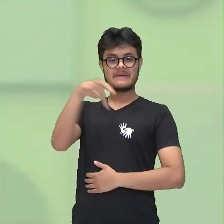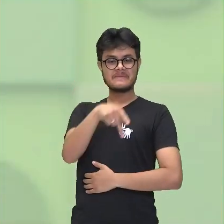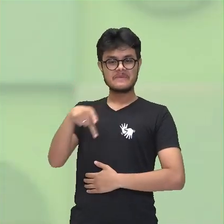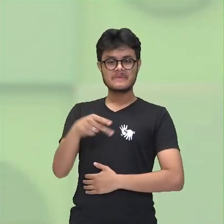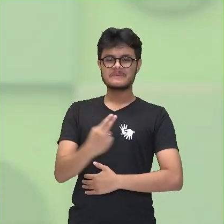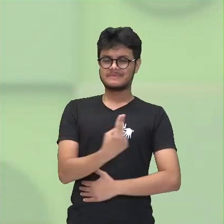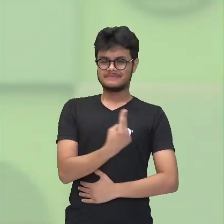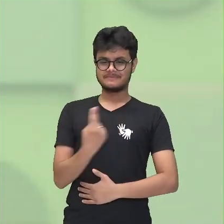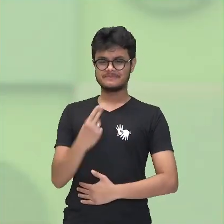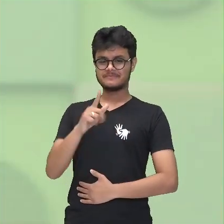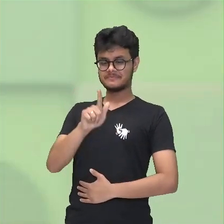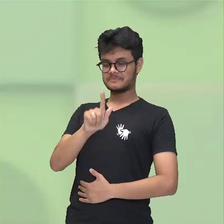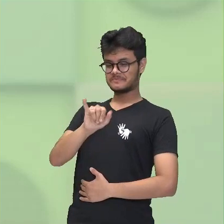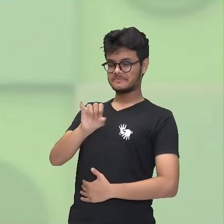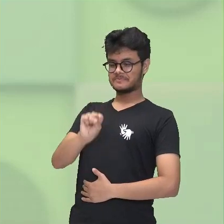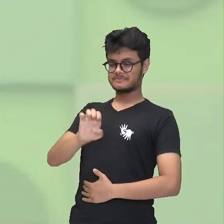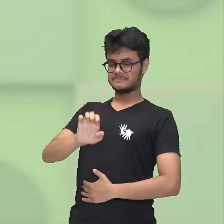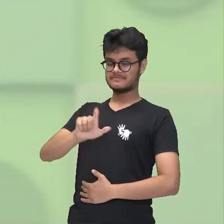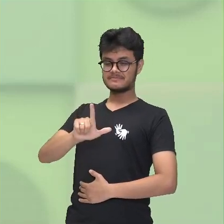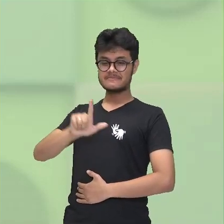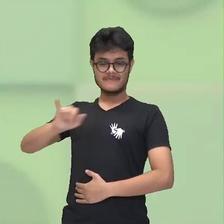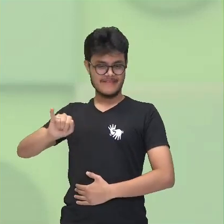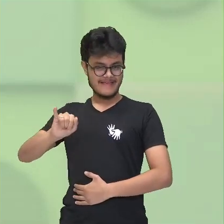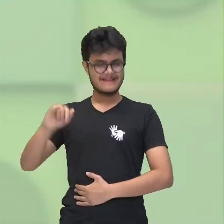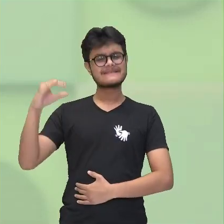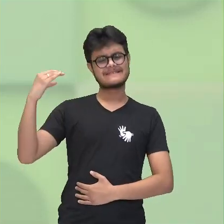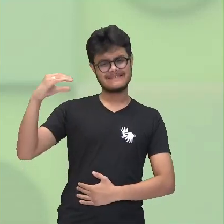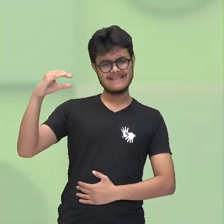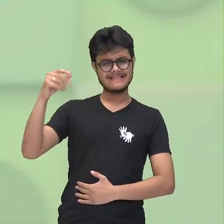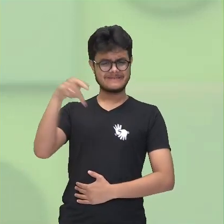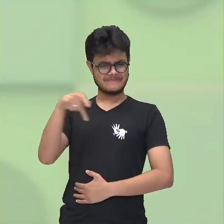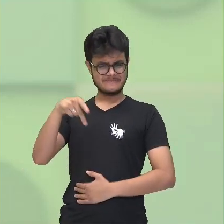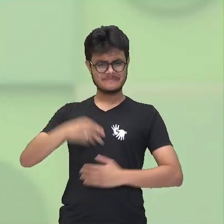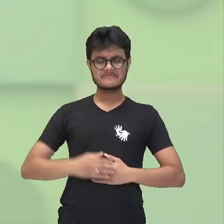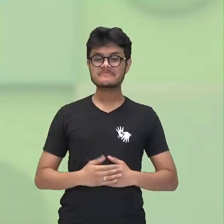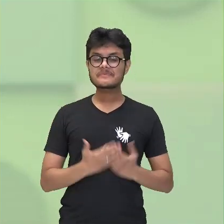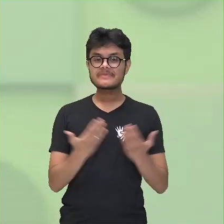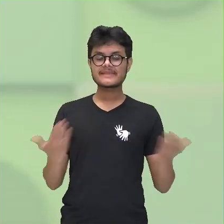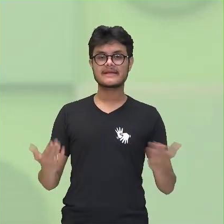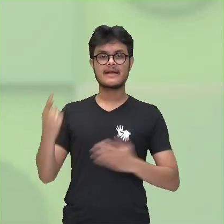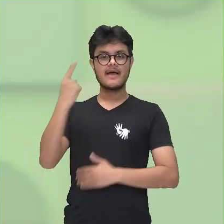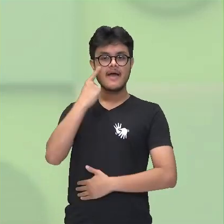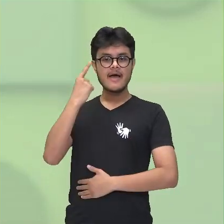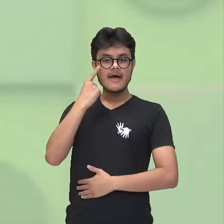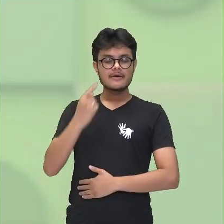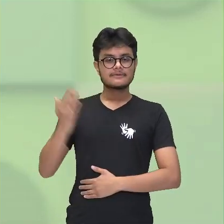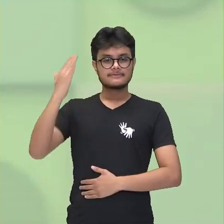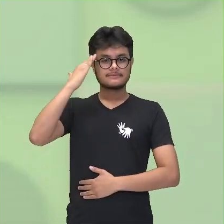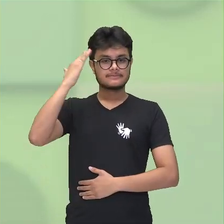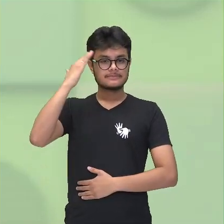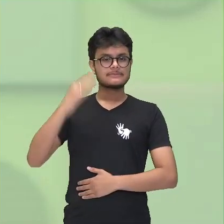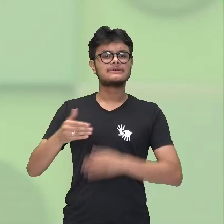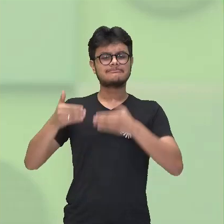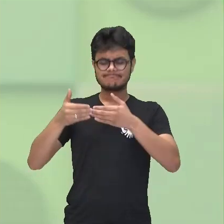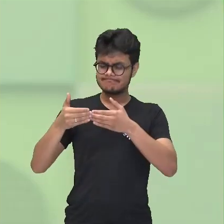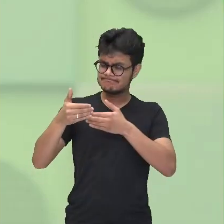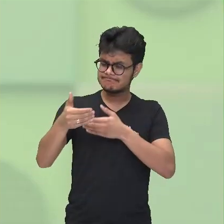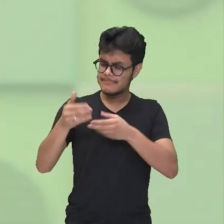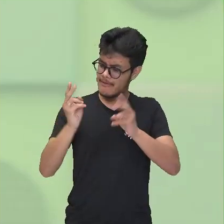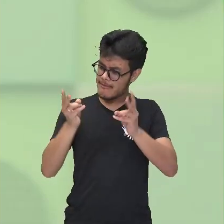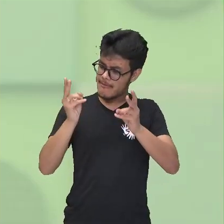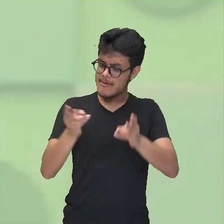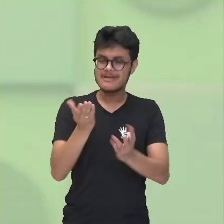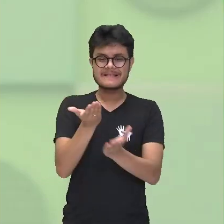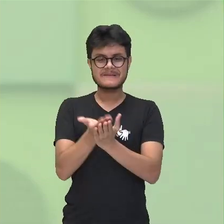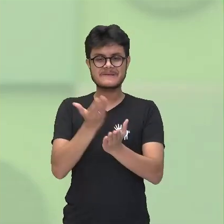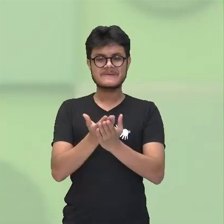Gisele Palmeira, do componente de Ciências. Então, vamos observar aí que agora vamos dar continuidade,